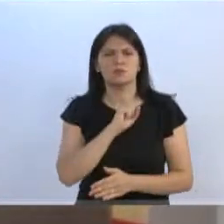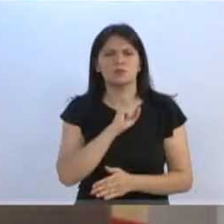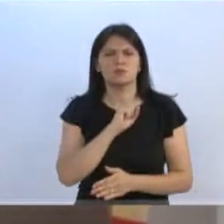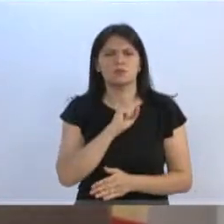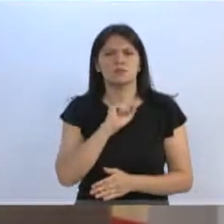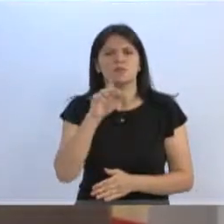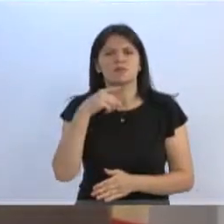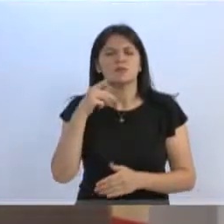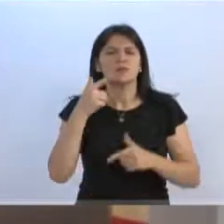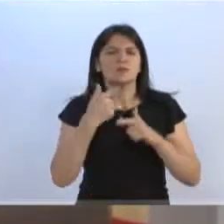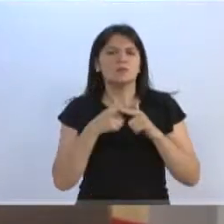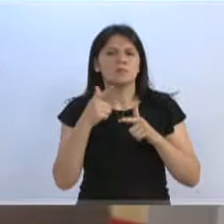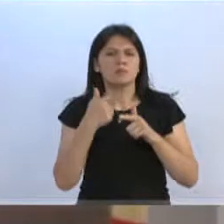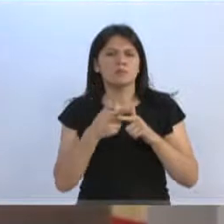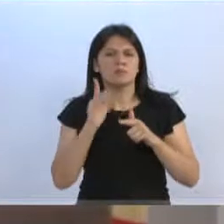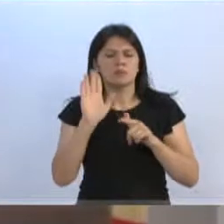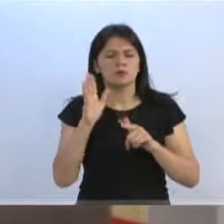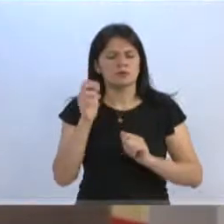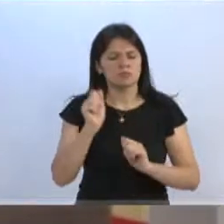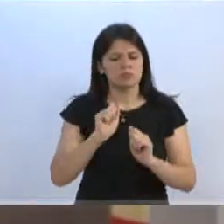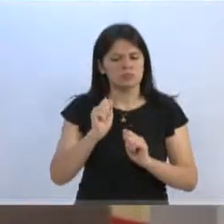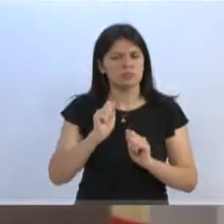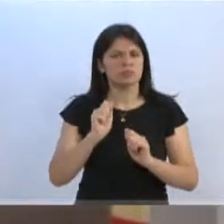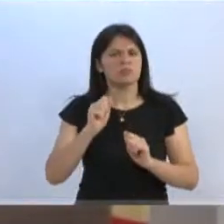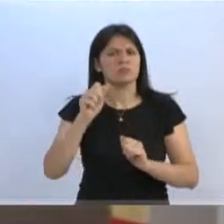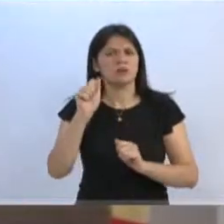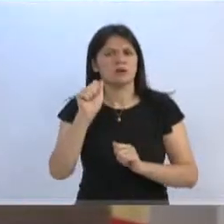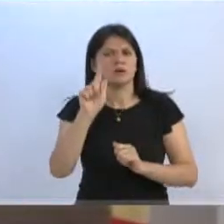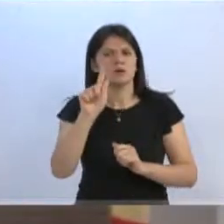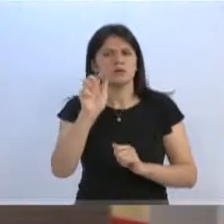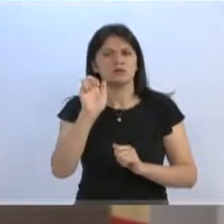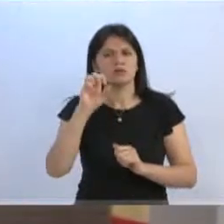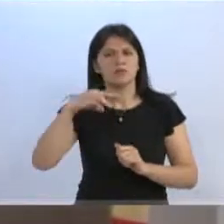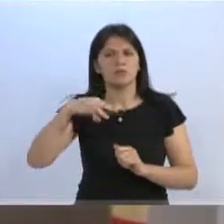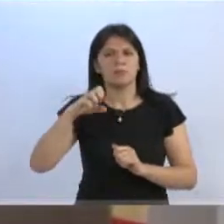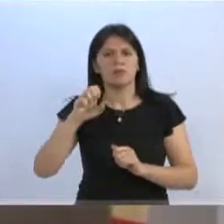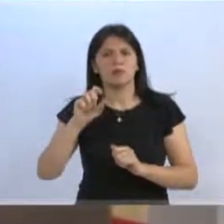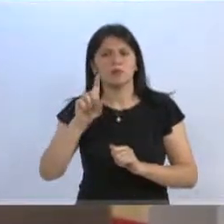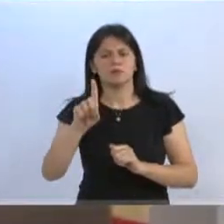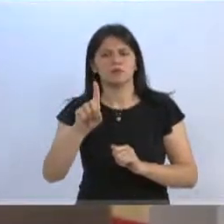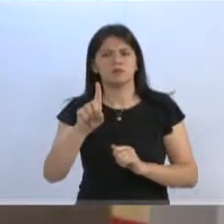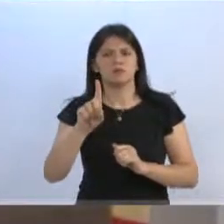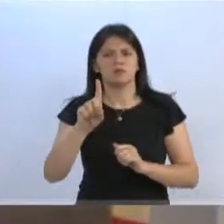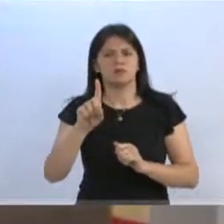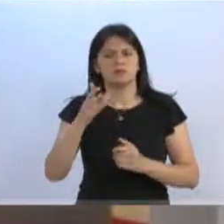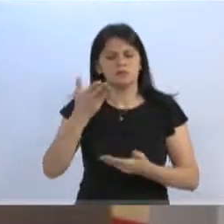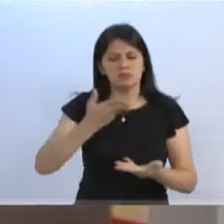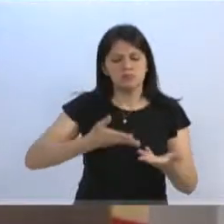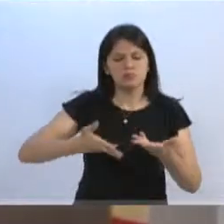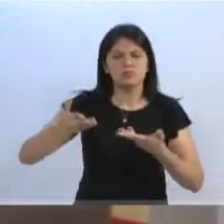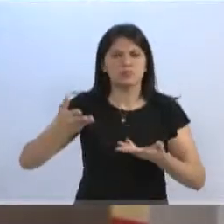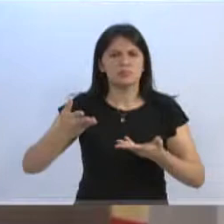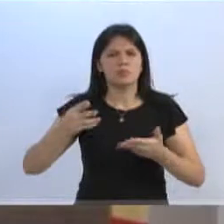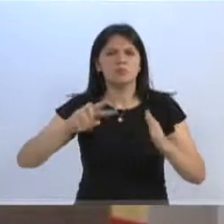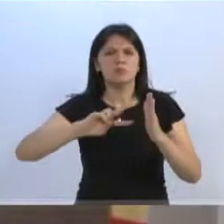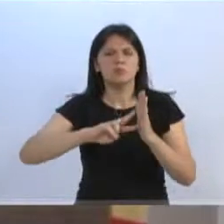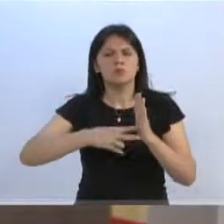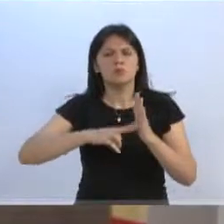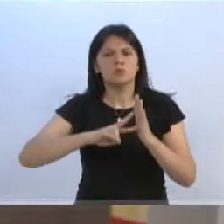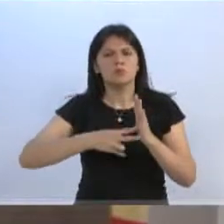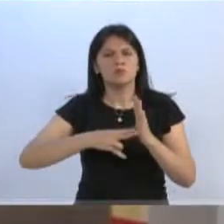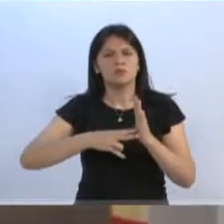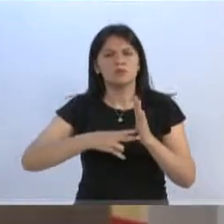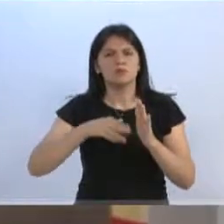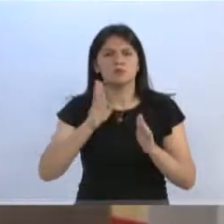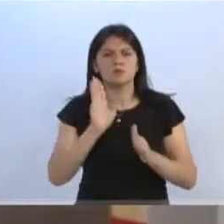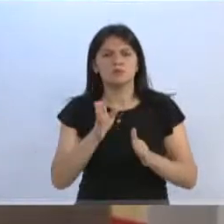que o problema estava sob controle e que a AGEMED, através da ação eficiente do PROCON,